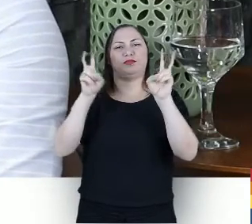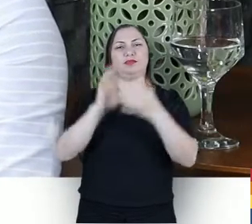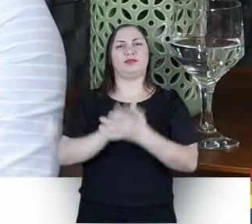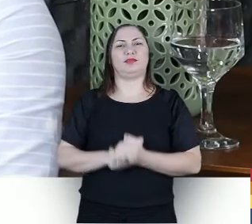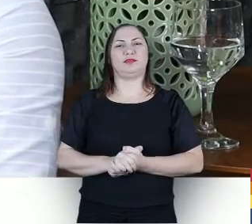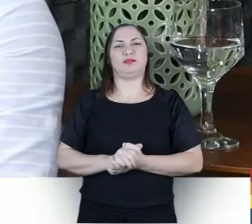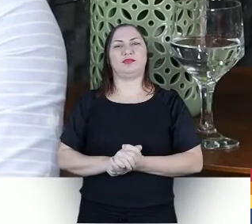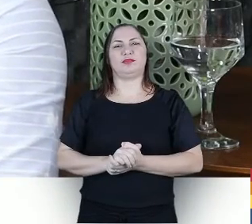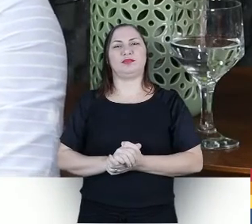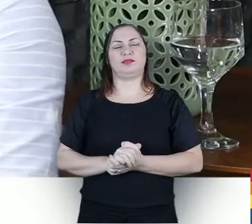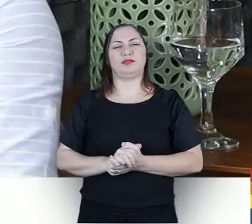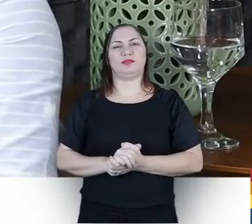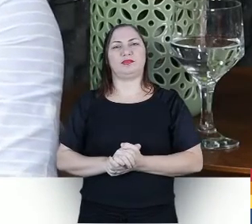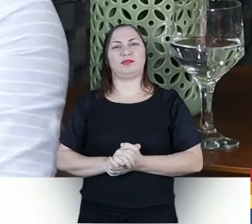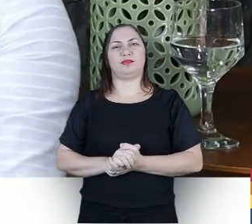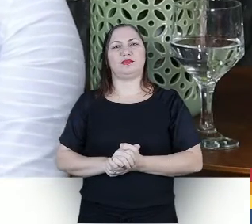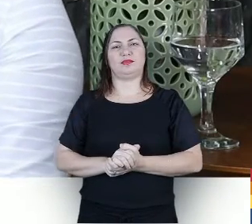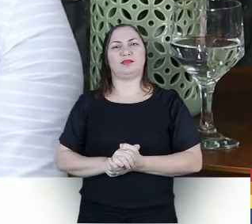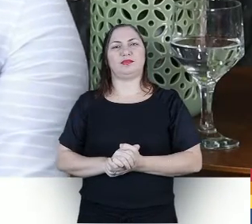Pesquisas em bibliotecas